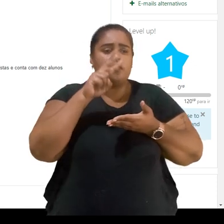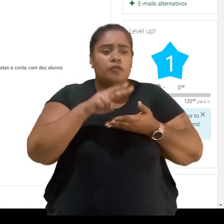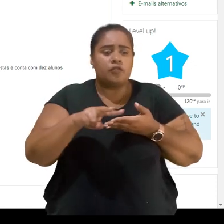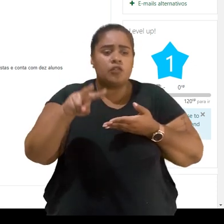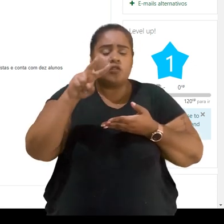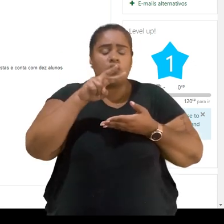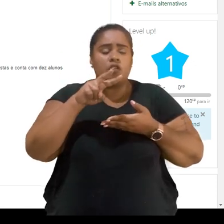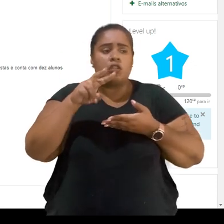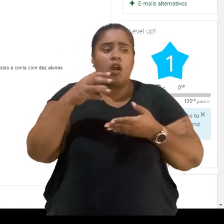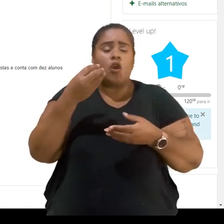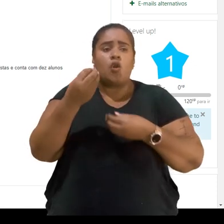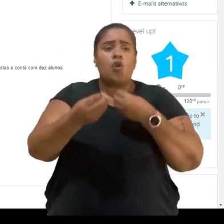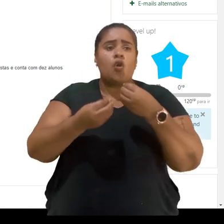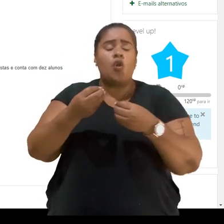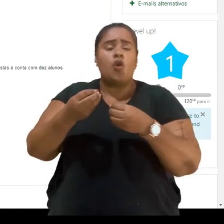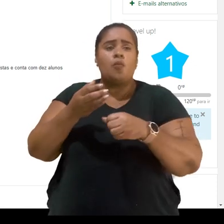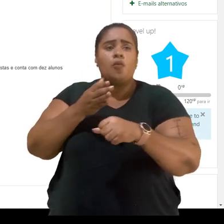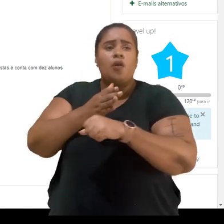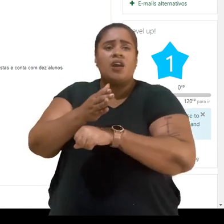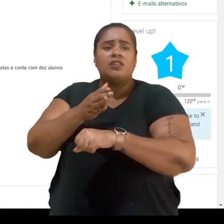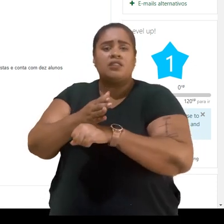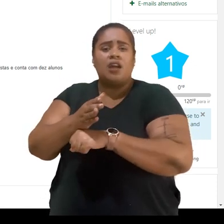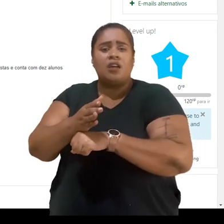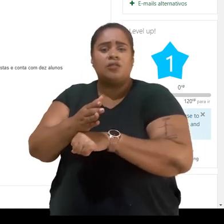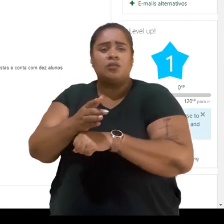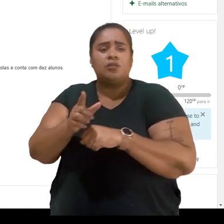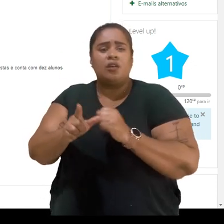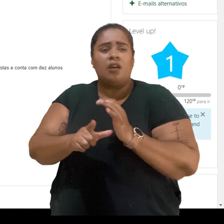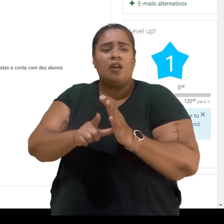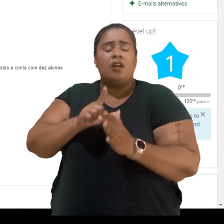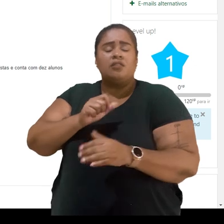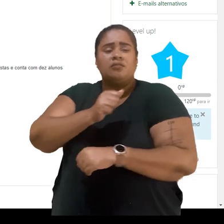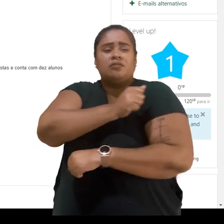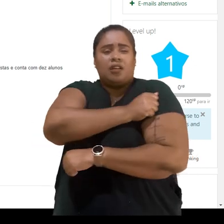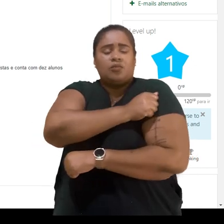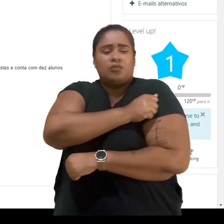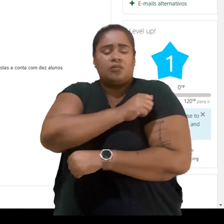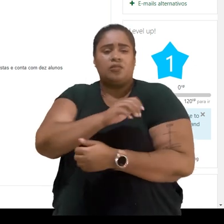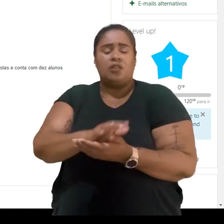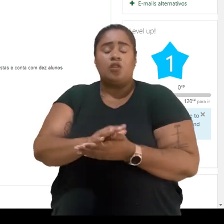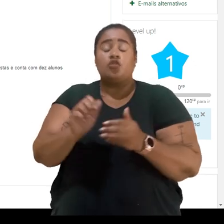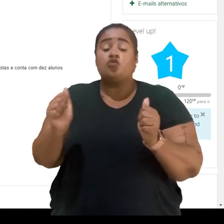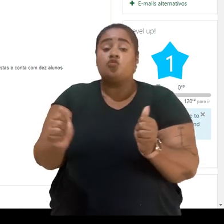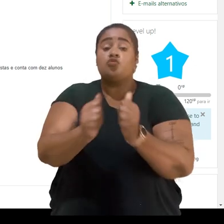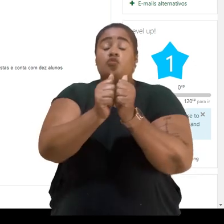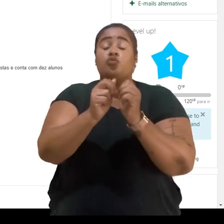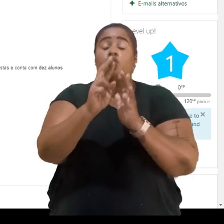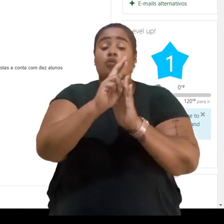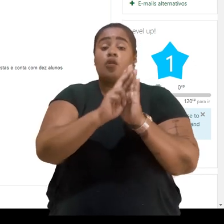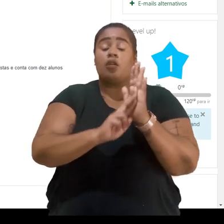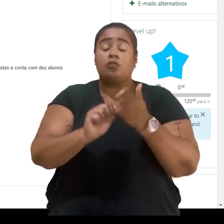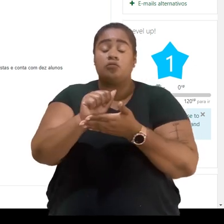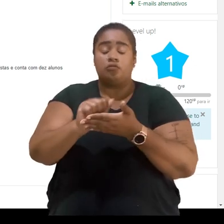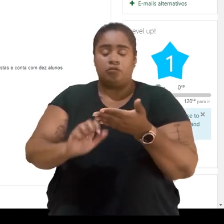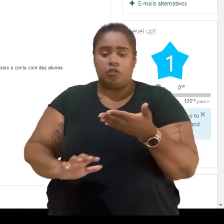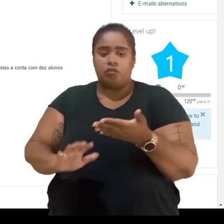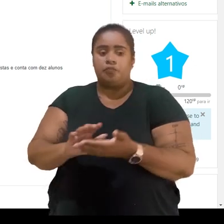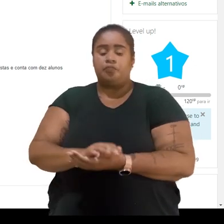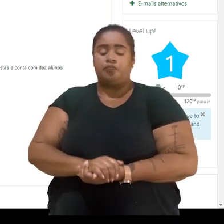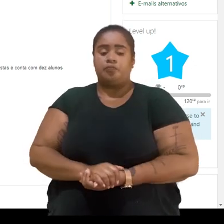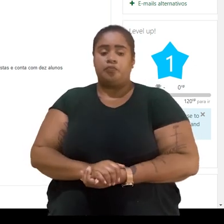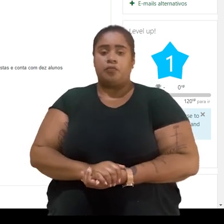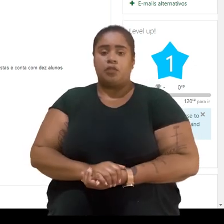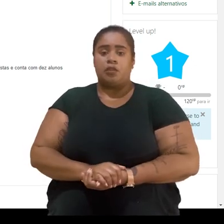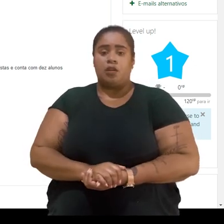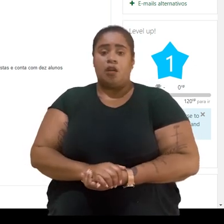verificar outra forma de analisar o último acesso dos Estudantes juntamente com o